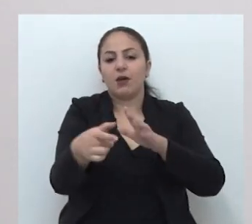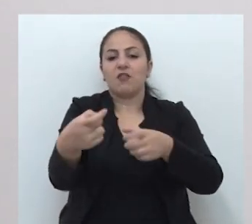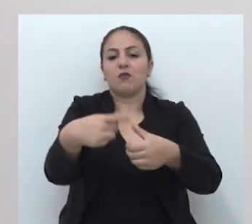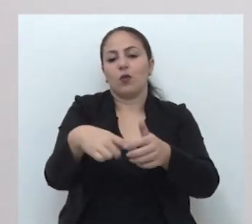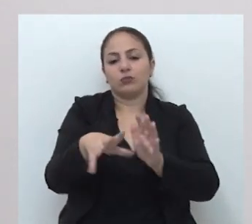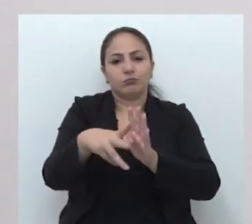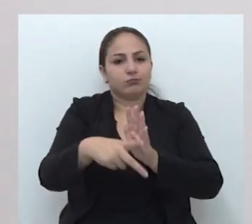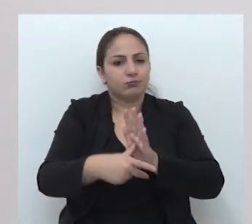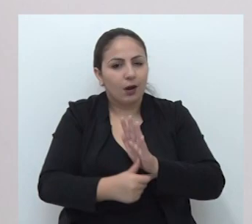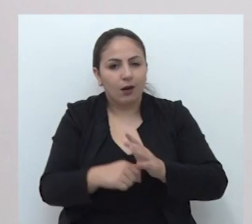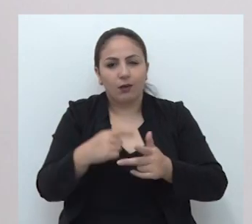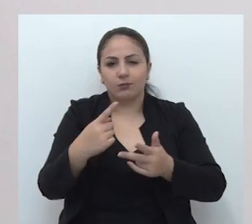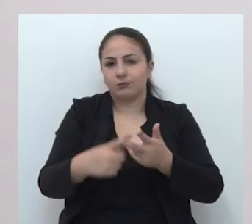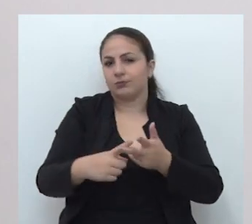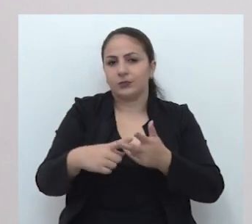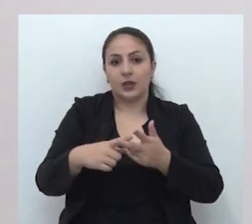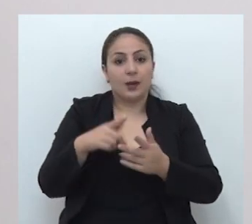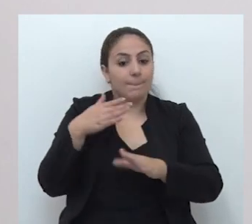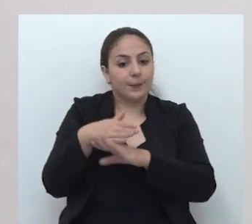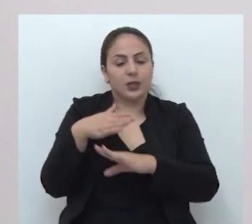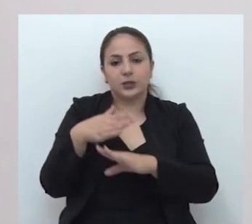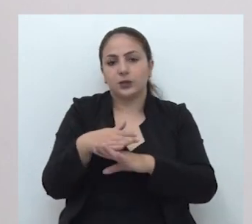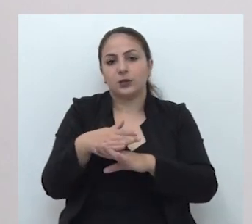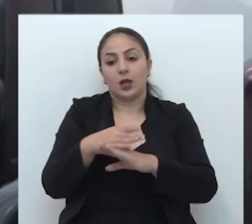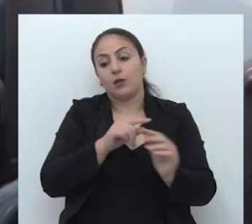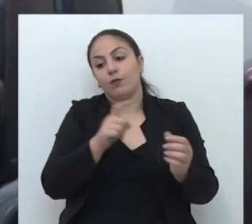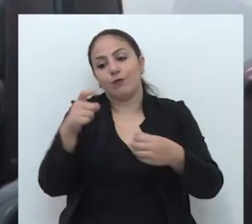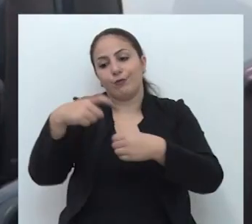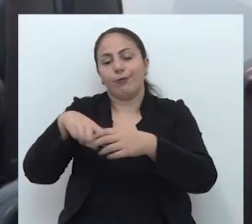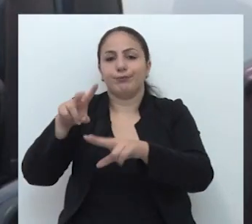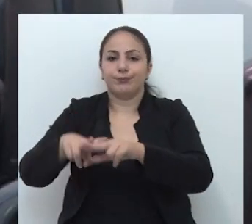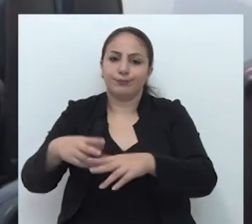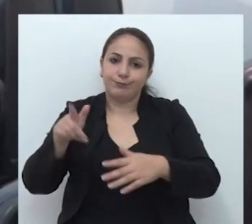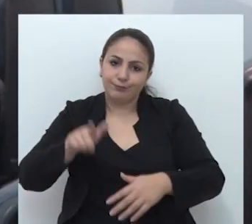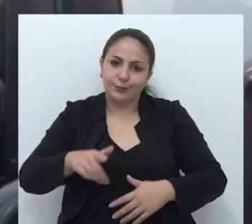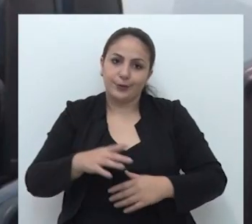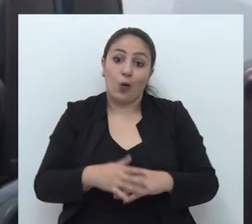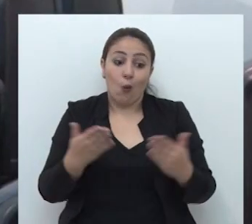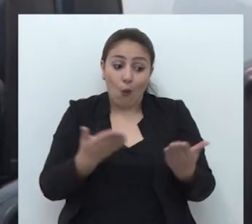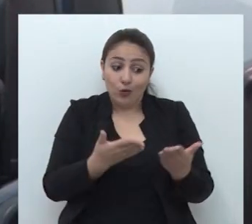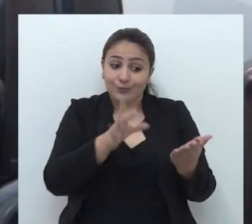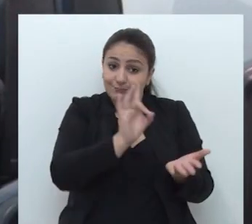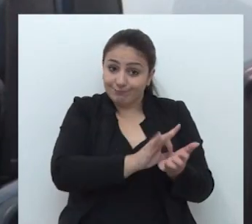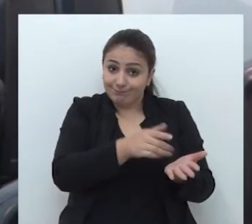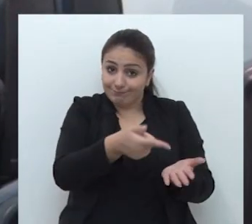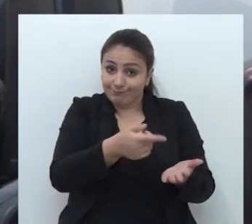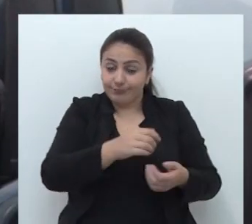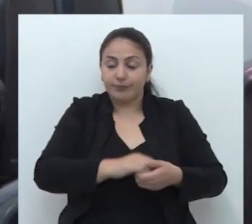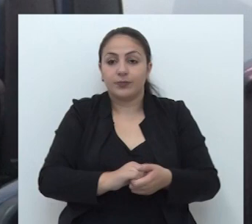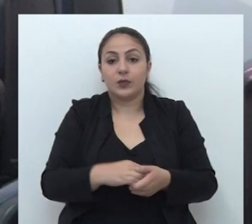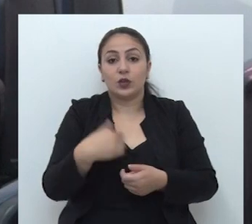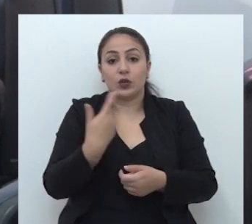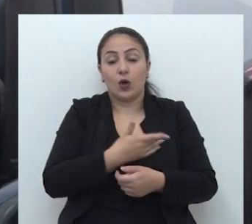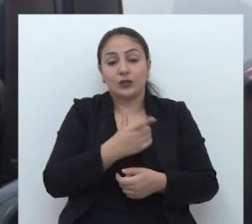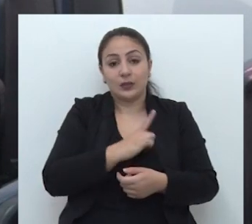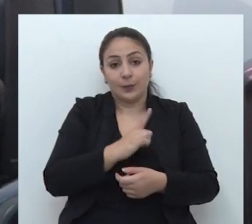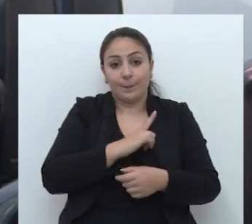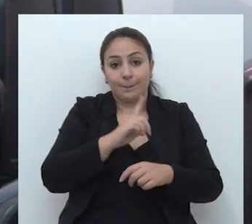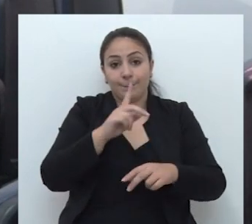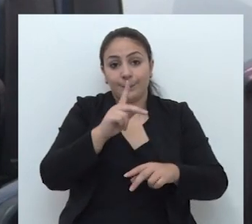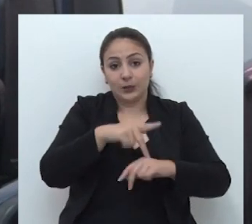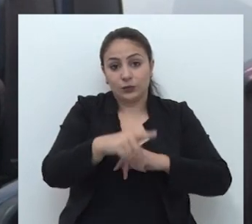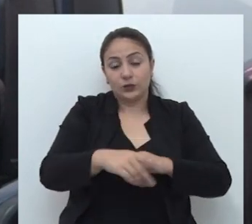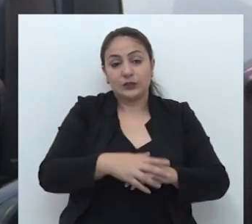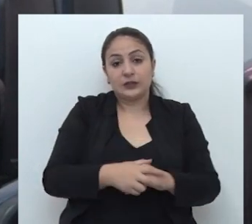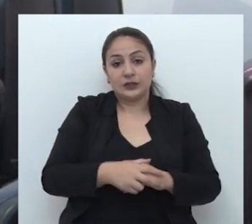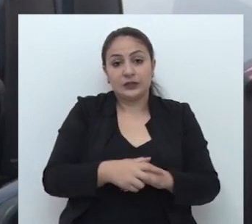voltam a cometer crimes e voltam para o sistema prisional. Hoje contamos com mais de 1.000 presos na comarca de Passo Fundo, é um número bastante alto,